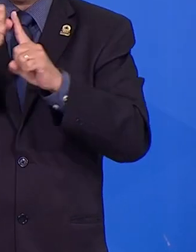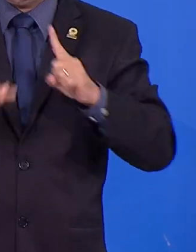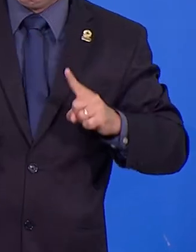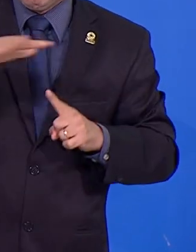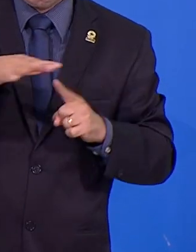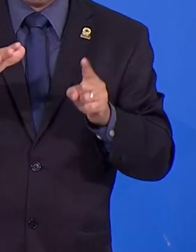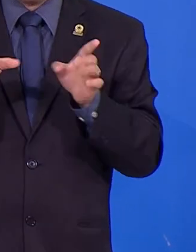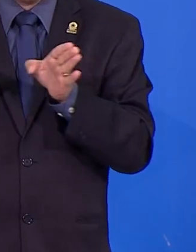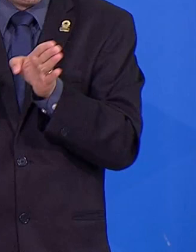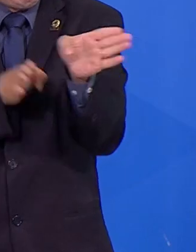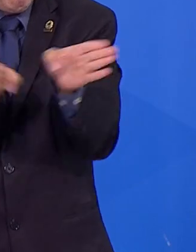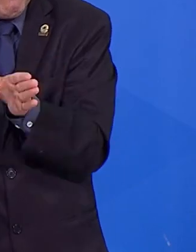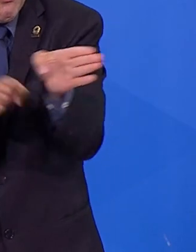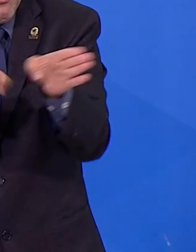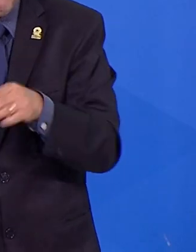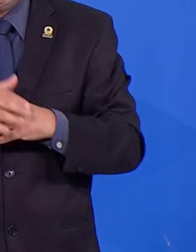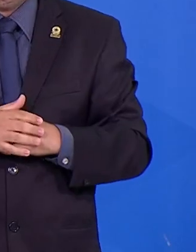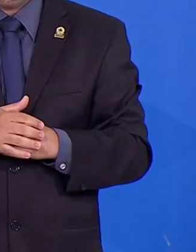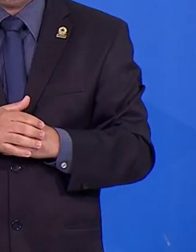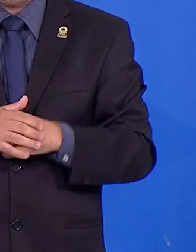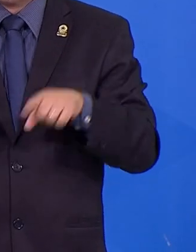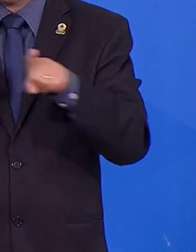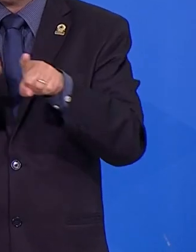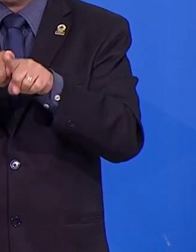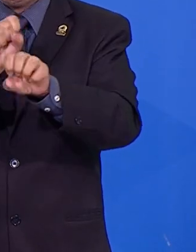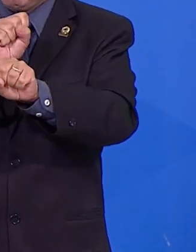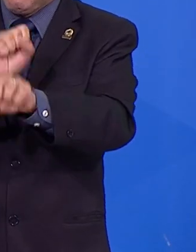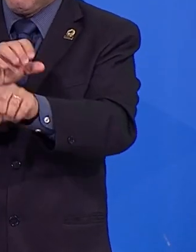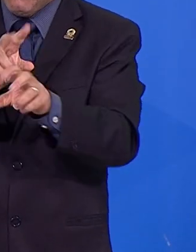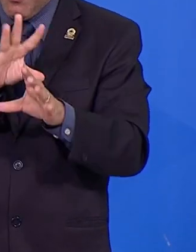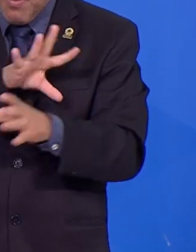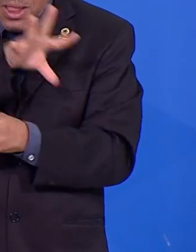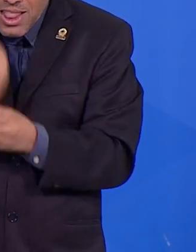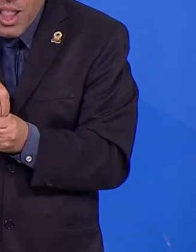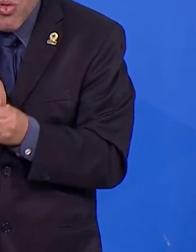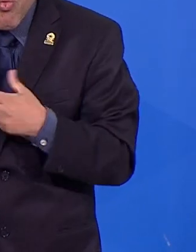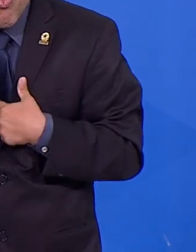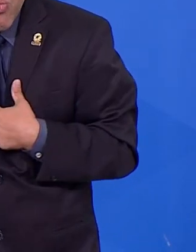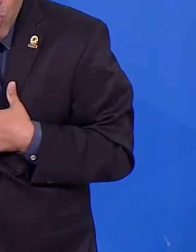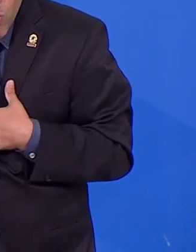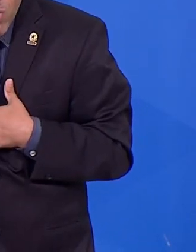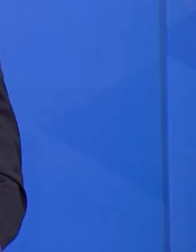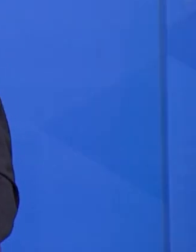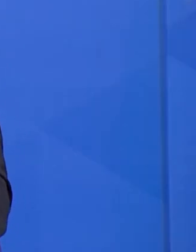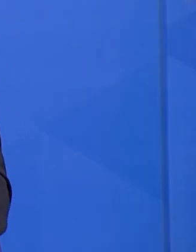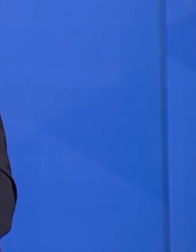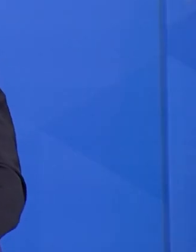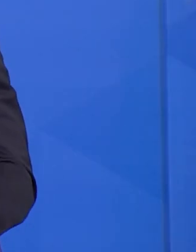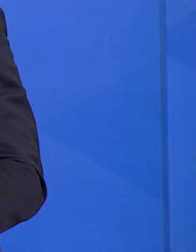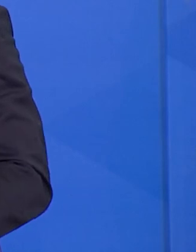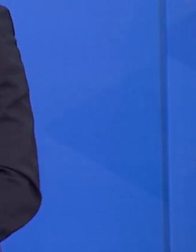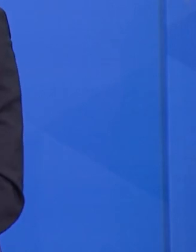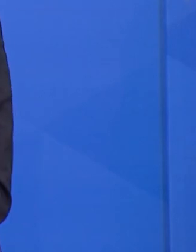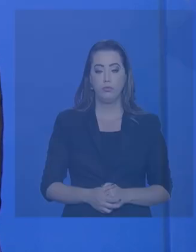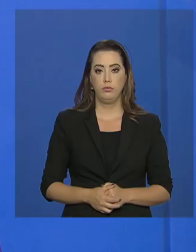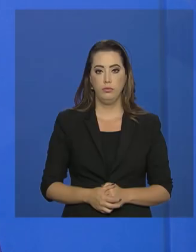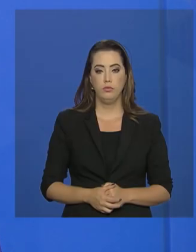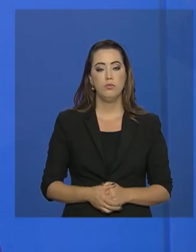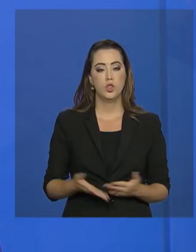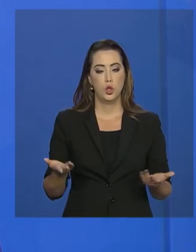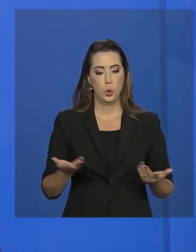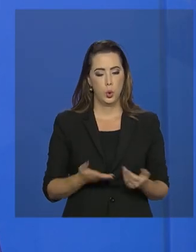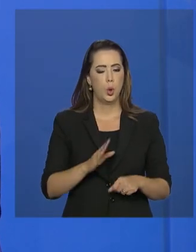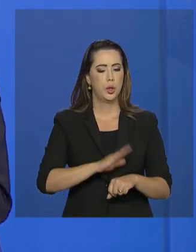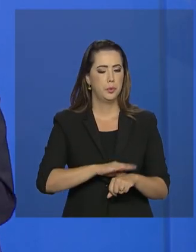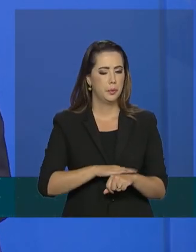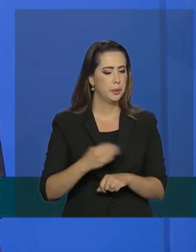acessibilidade e educação. E é nisso que acreditamos. Esse momento é muito propício